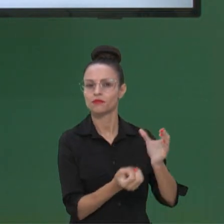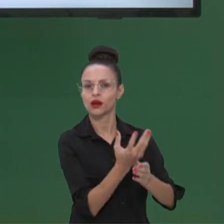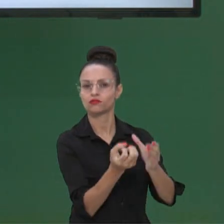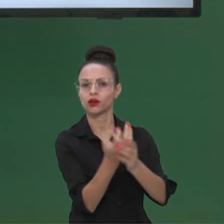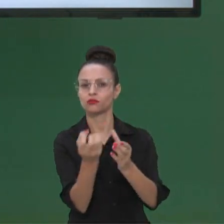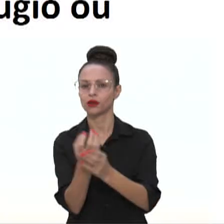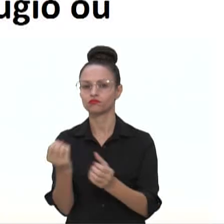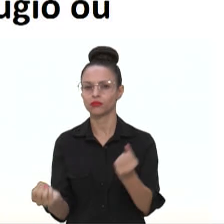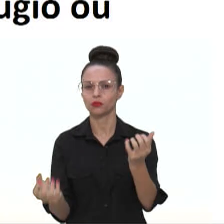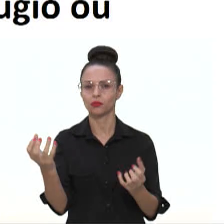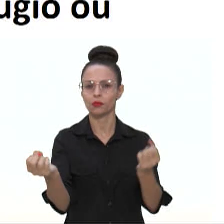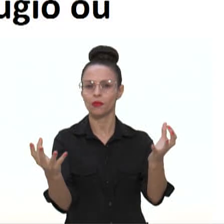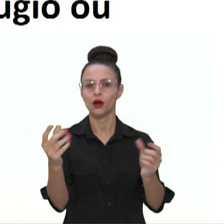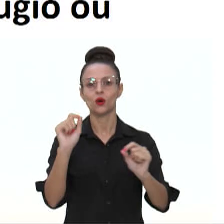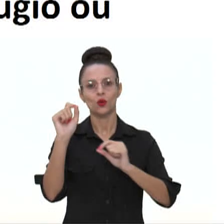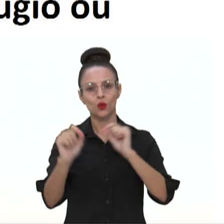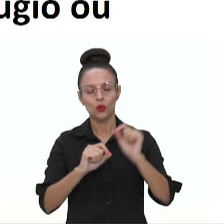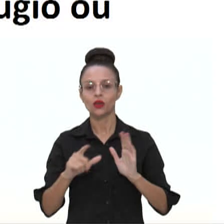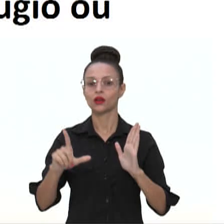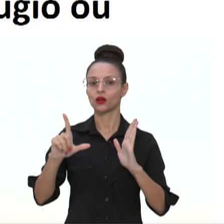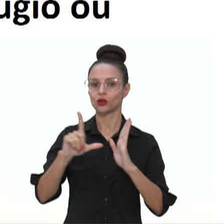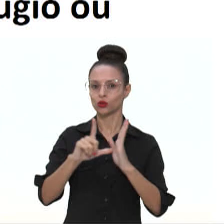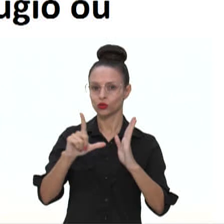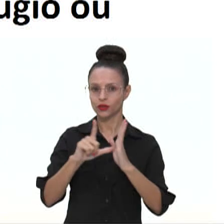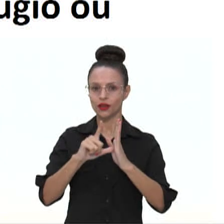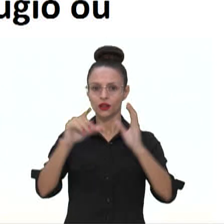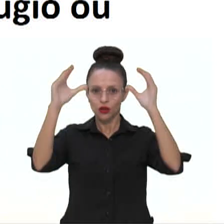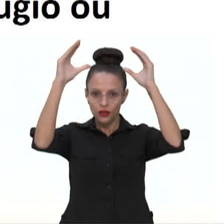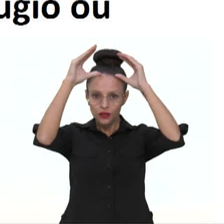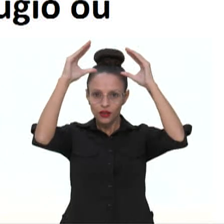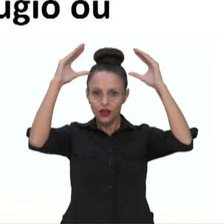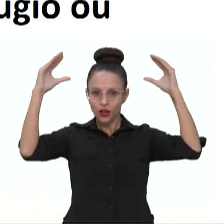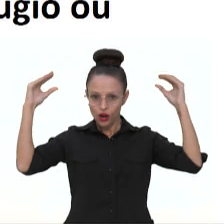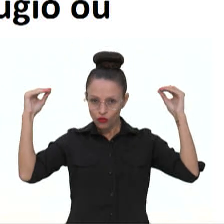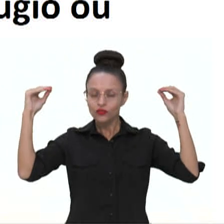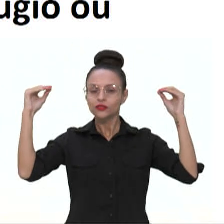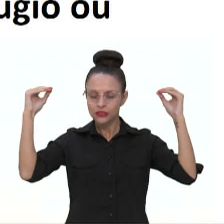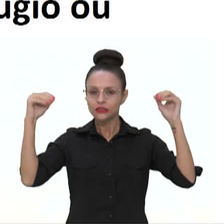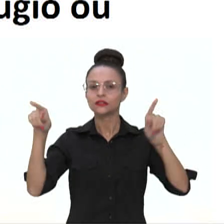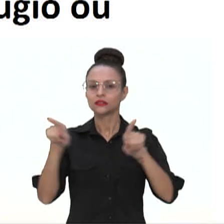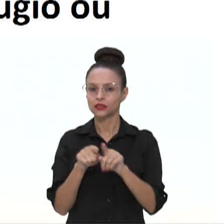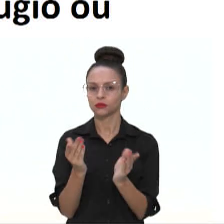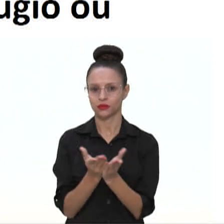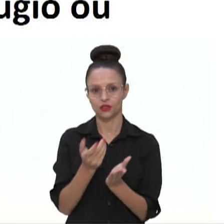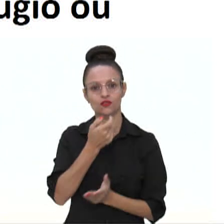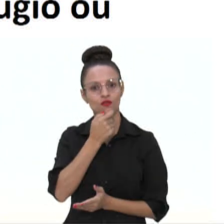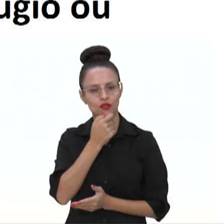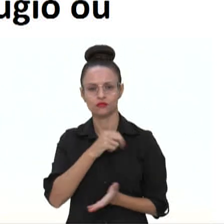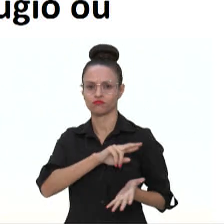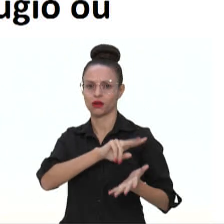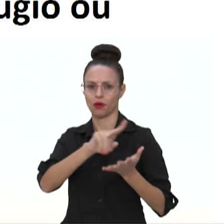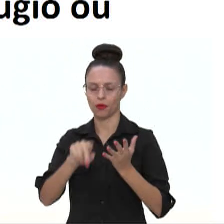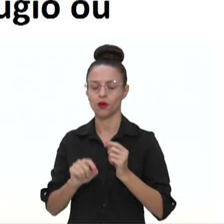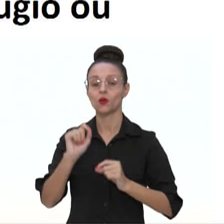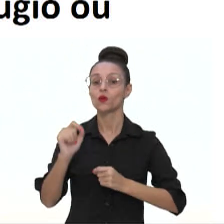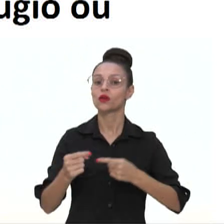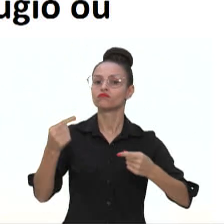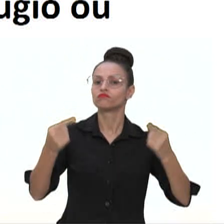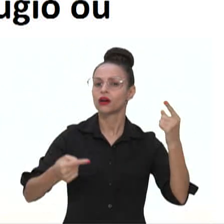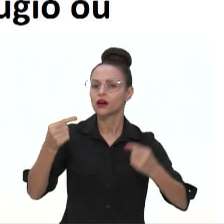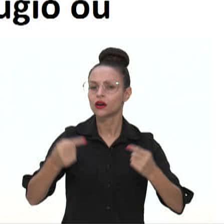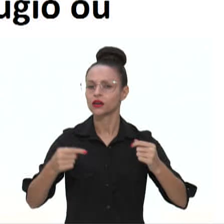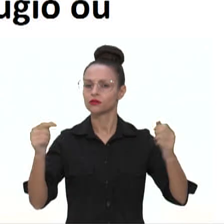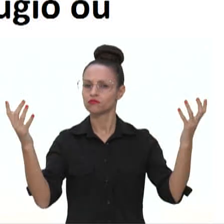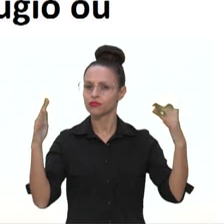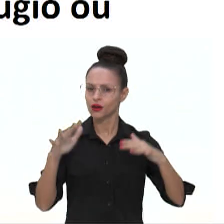Igreja Católica, como os luteranos, calvinistas, anglicanos, entre outros. Crises, disputas,